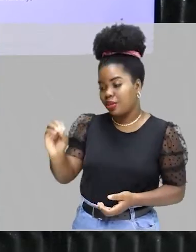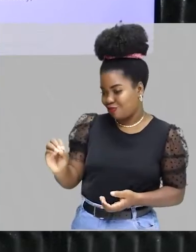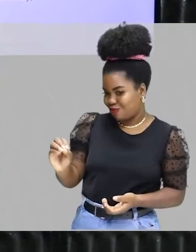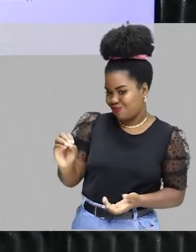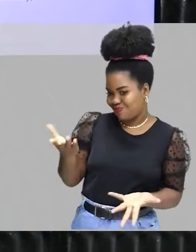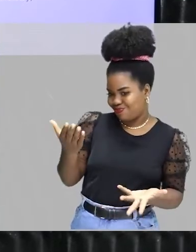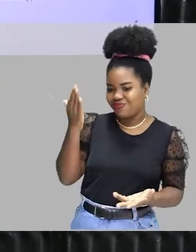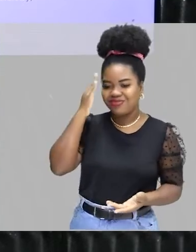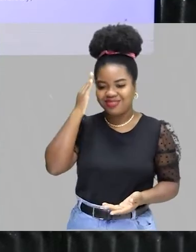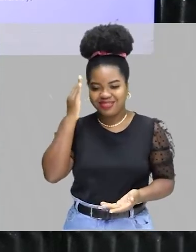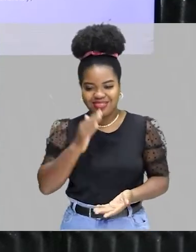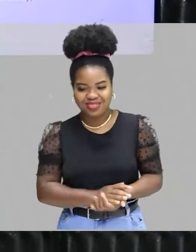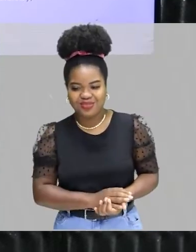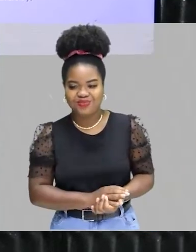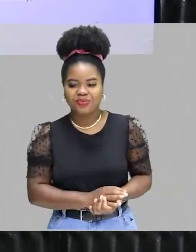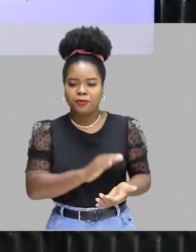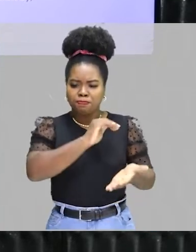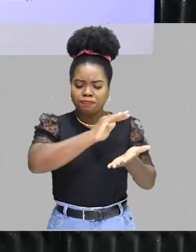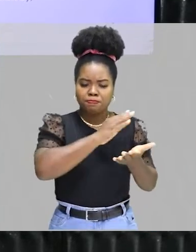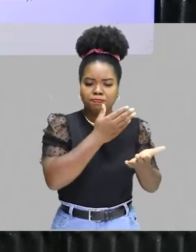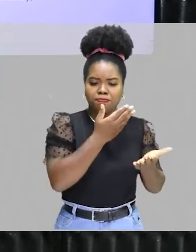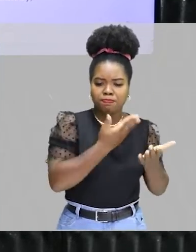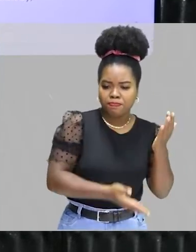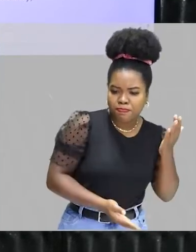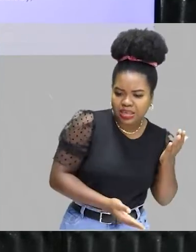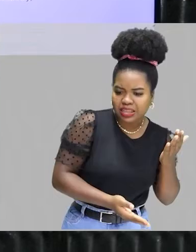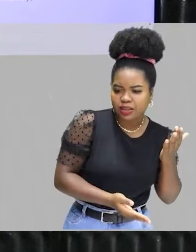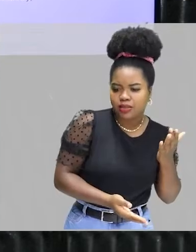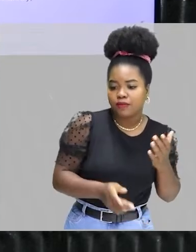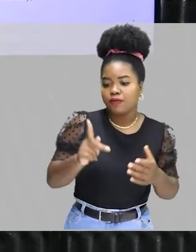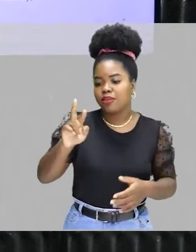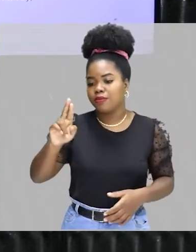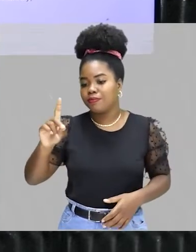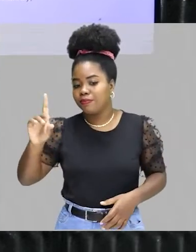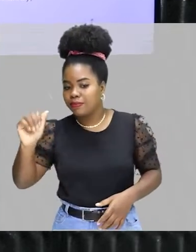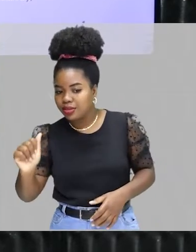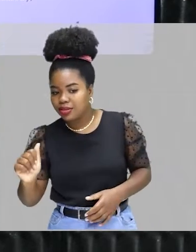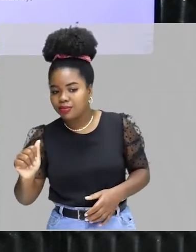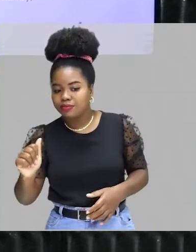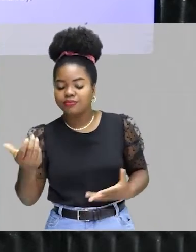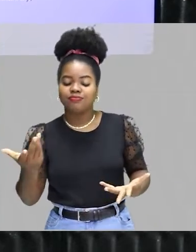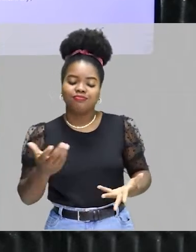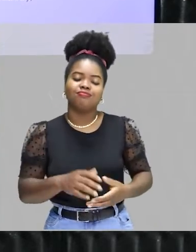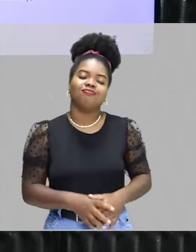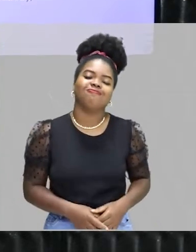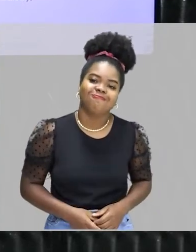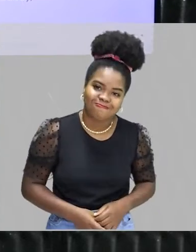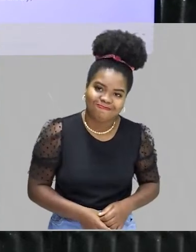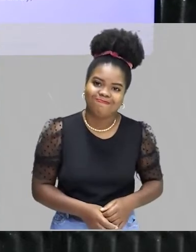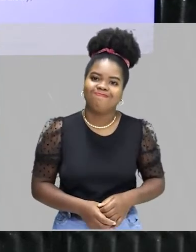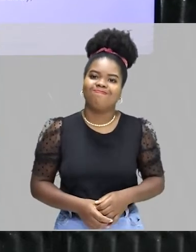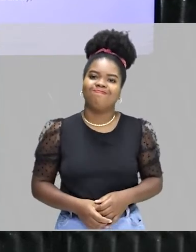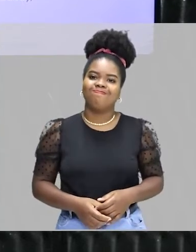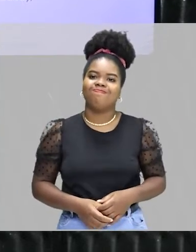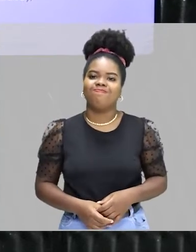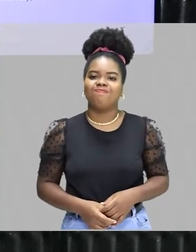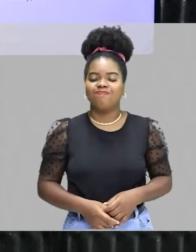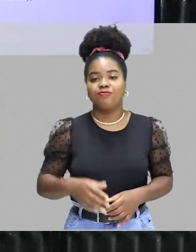fica perda. Estudar, estudo. Então, eu tenho uma derivação regressiva. Acontece com os verbos quando ele perde